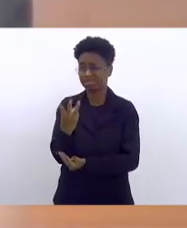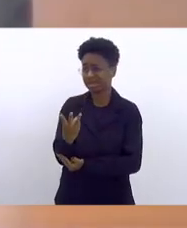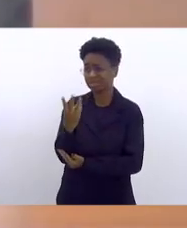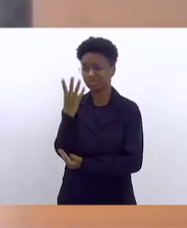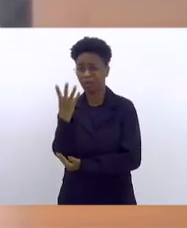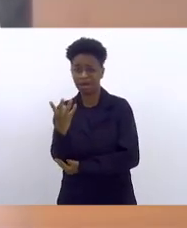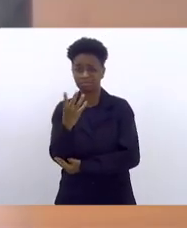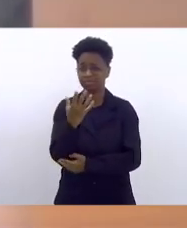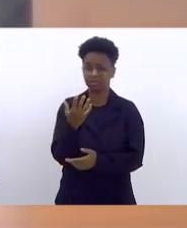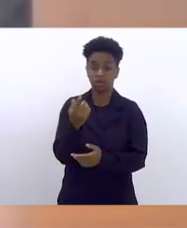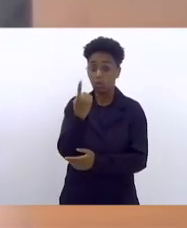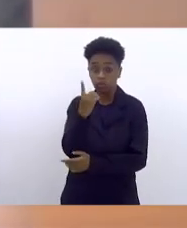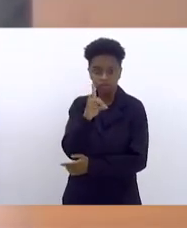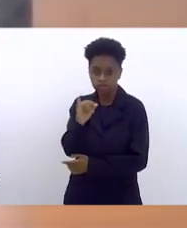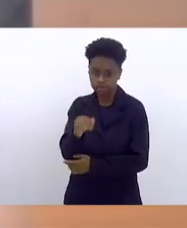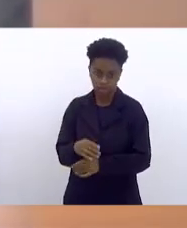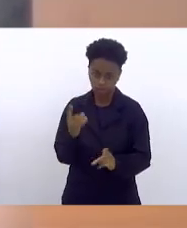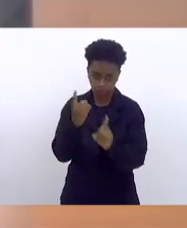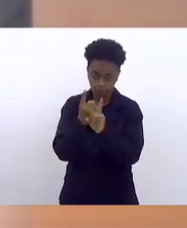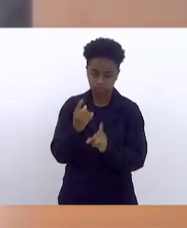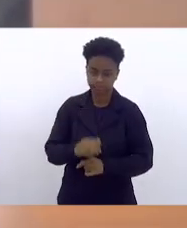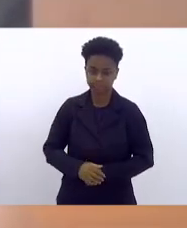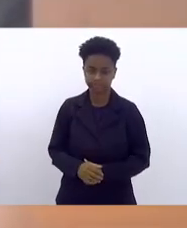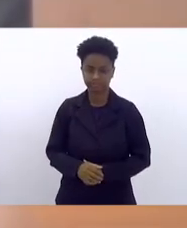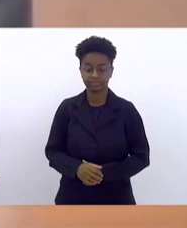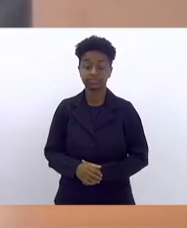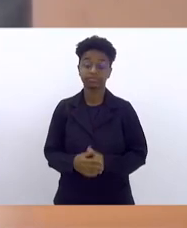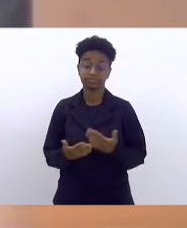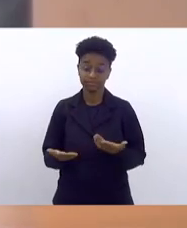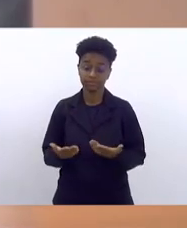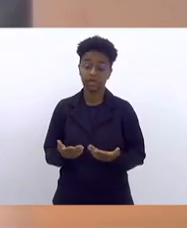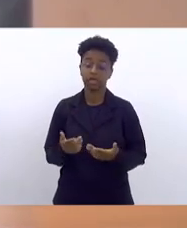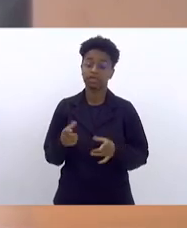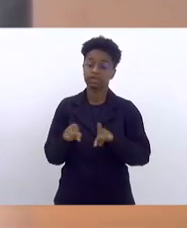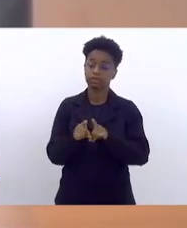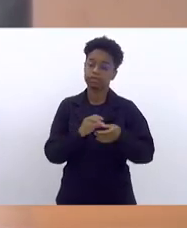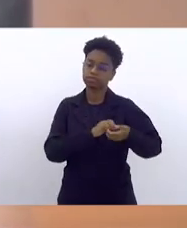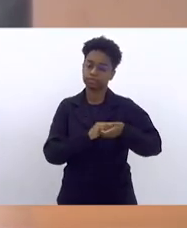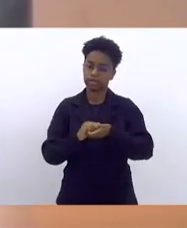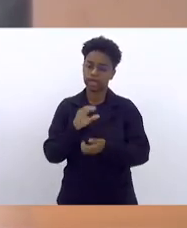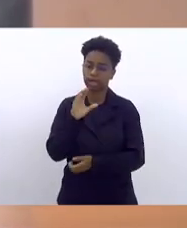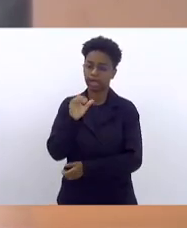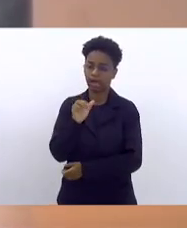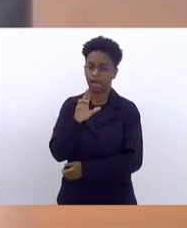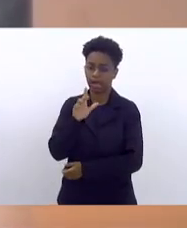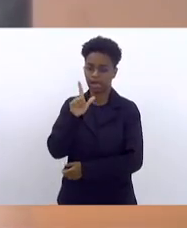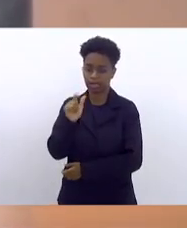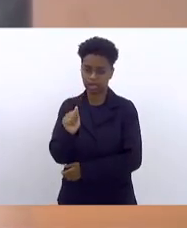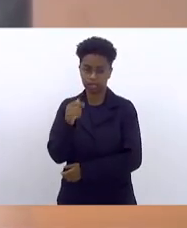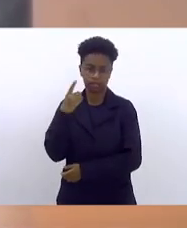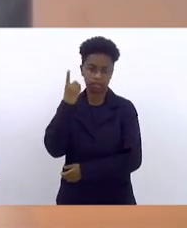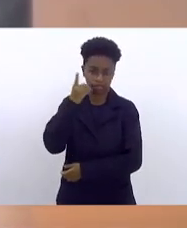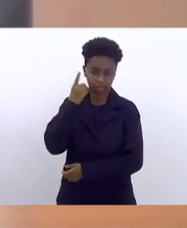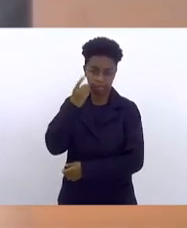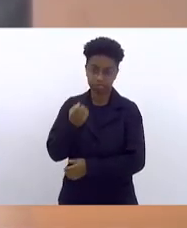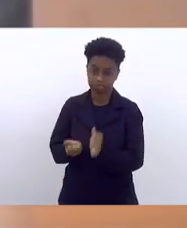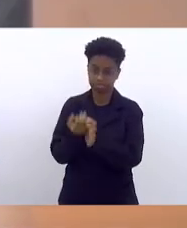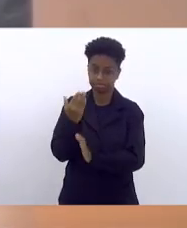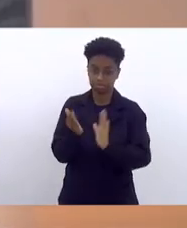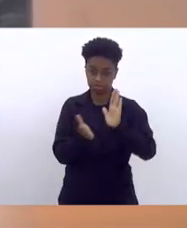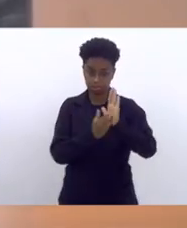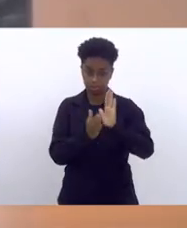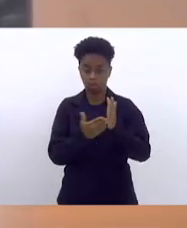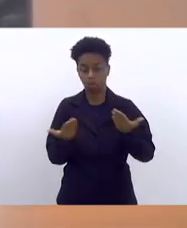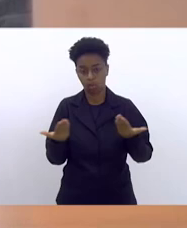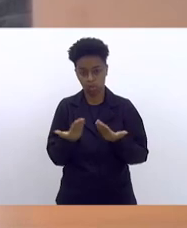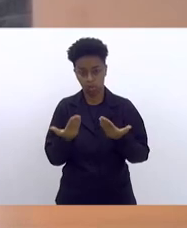uma daqui a pouco vai para outra e eu também e saudar a deputada Carla que foi quem trouxe a proposta para essa